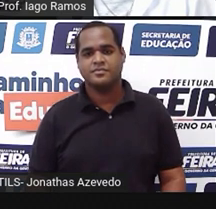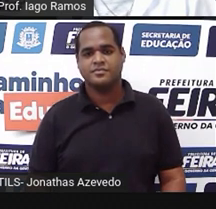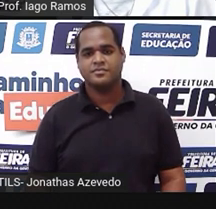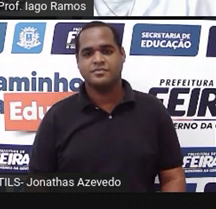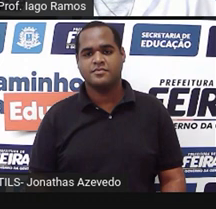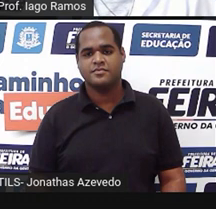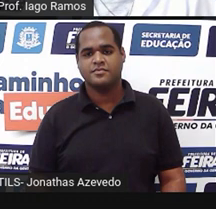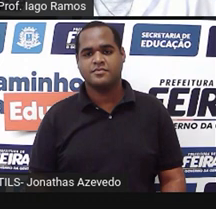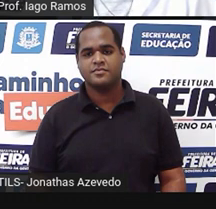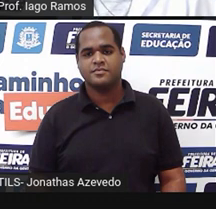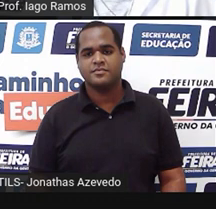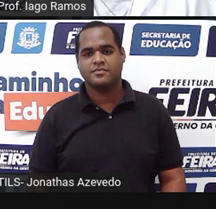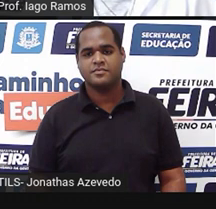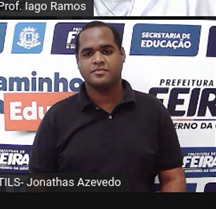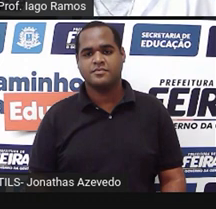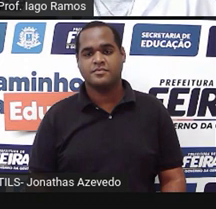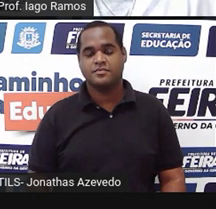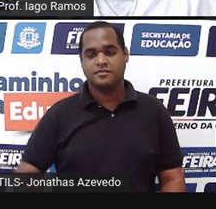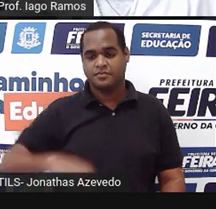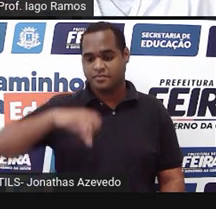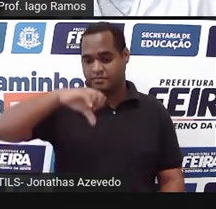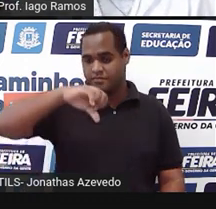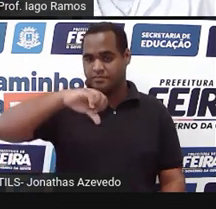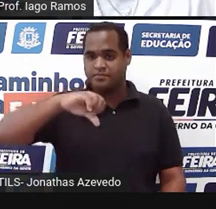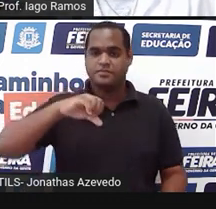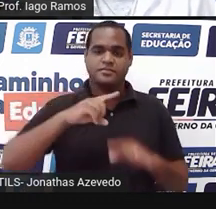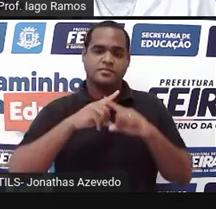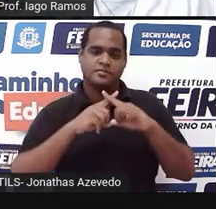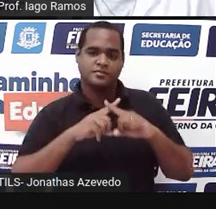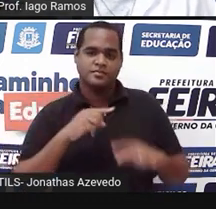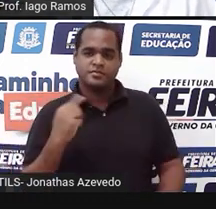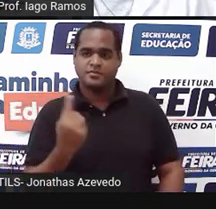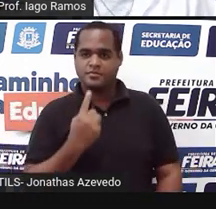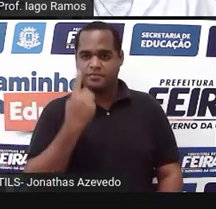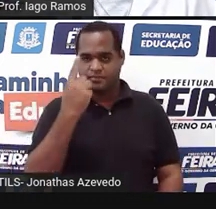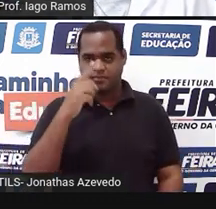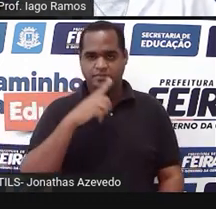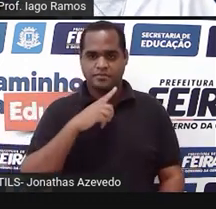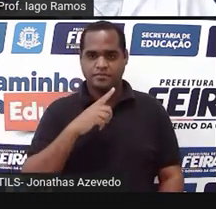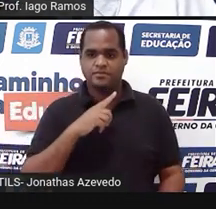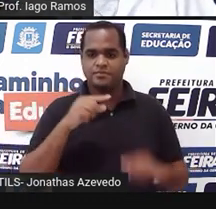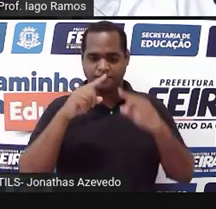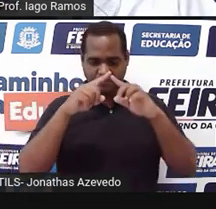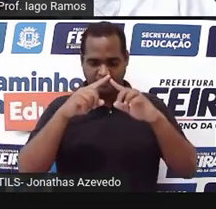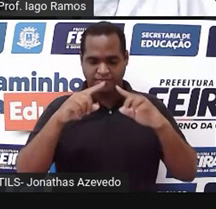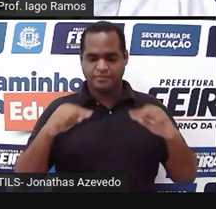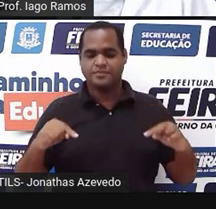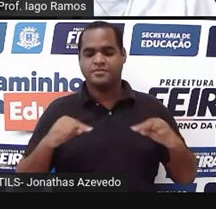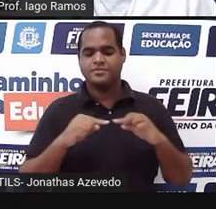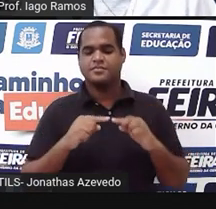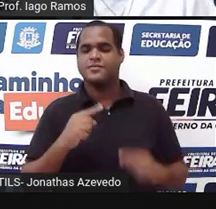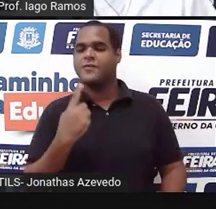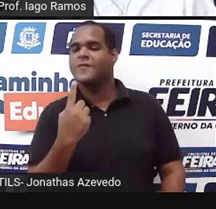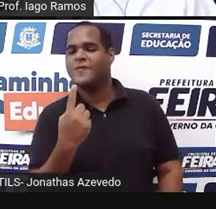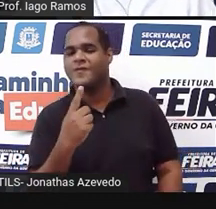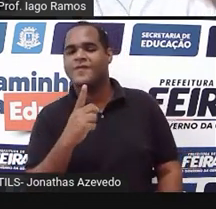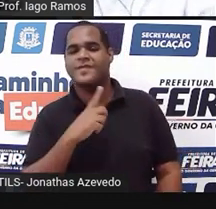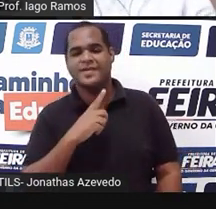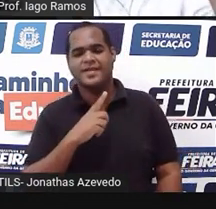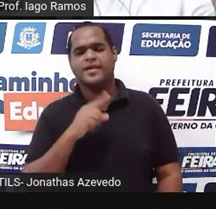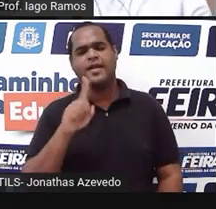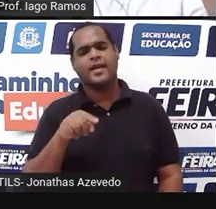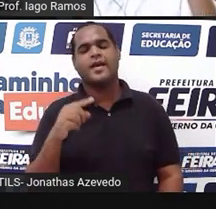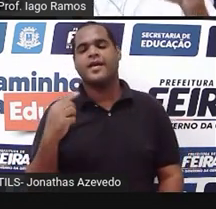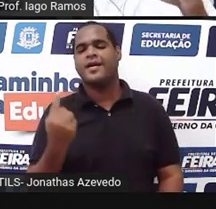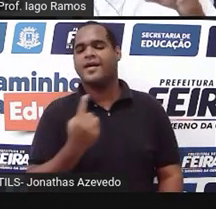o Olá 9x agora altura desse triângulo um altura desse triângulo é